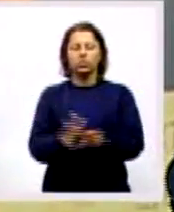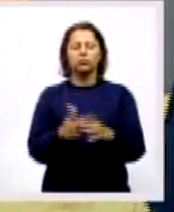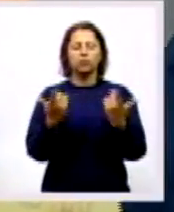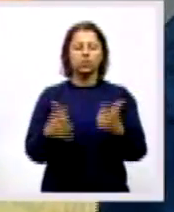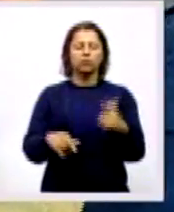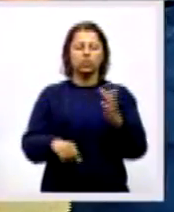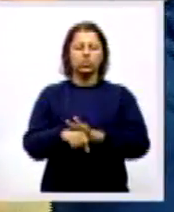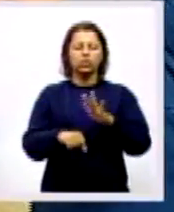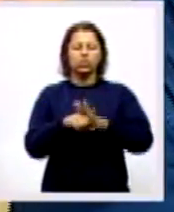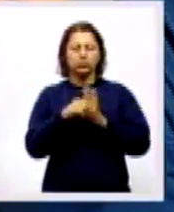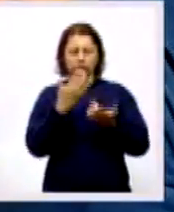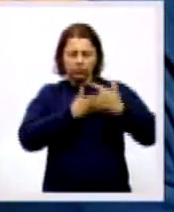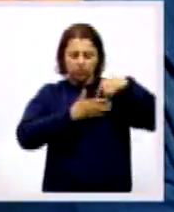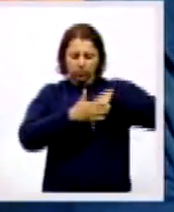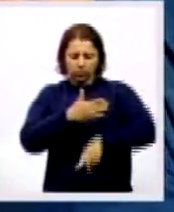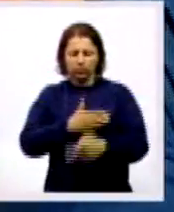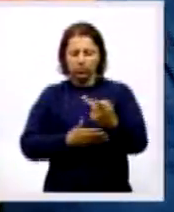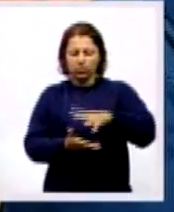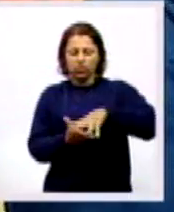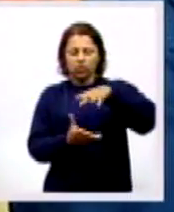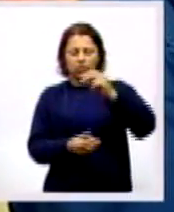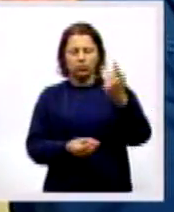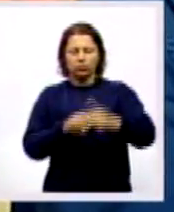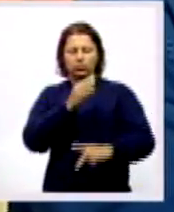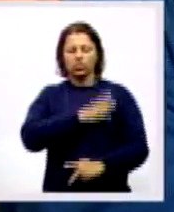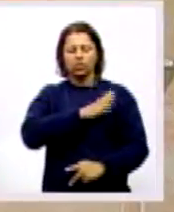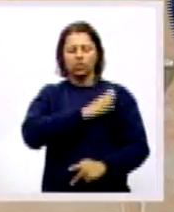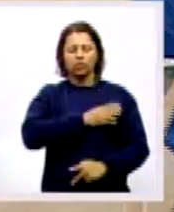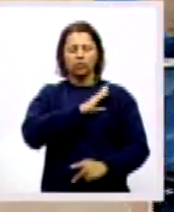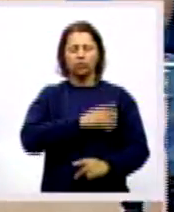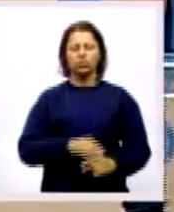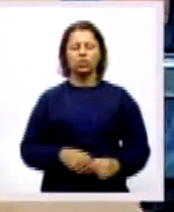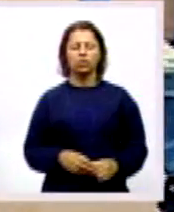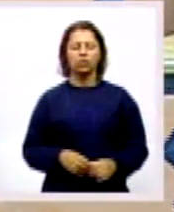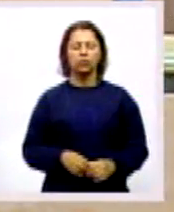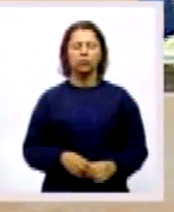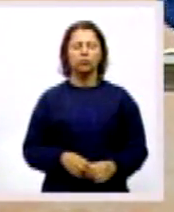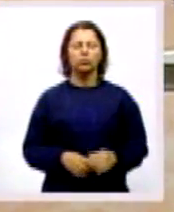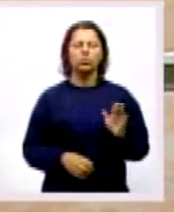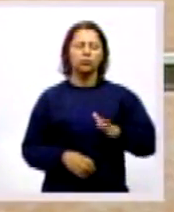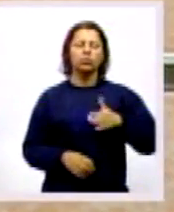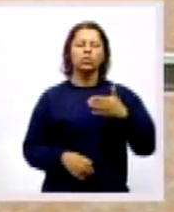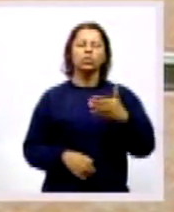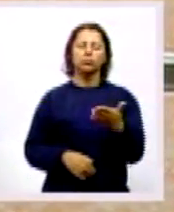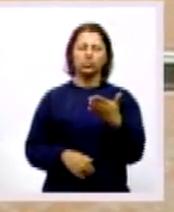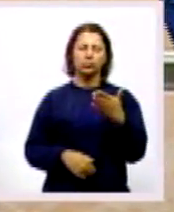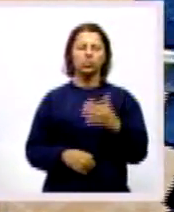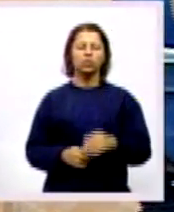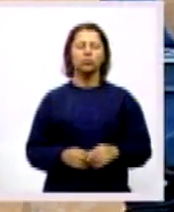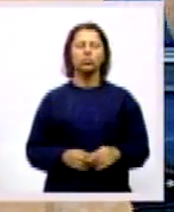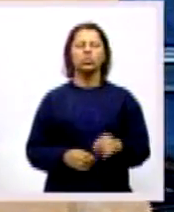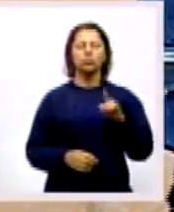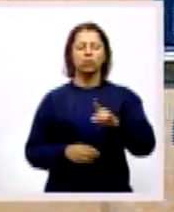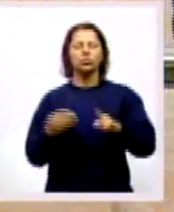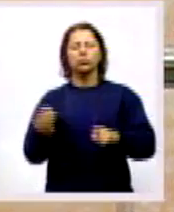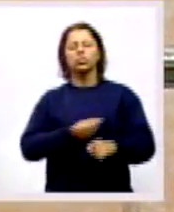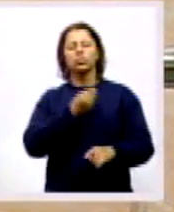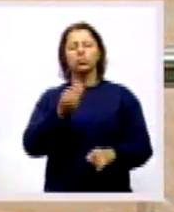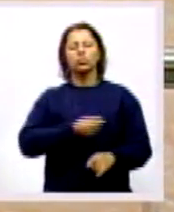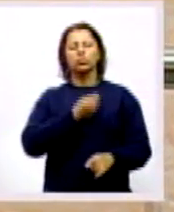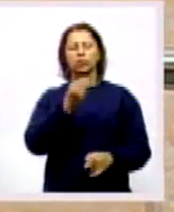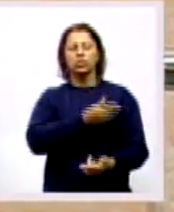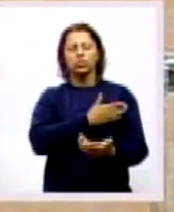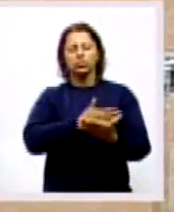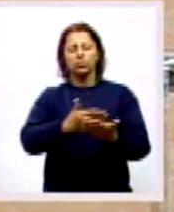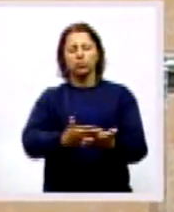mais obscuros da sua alma, do seu coração. E lá você viverá a